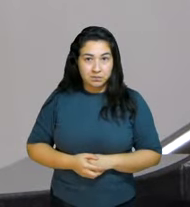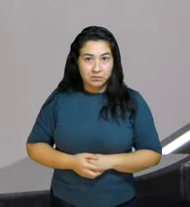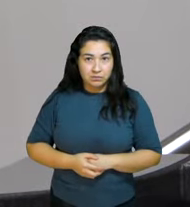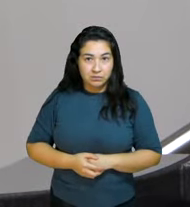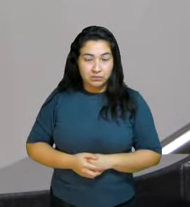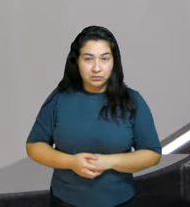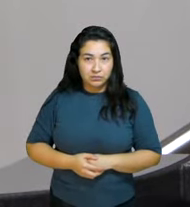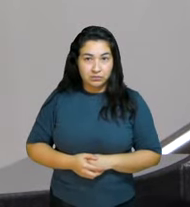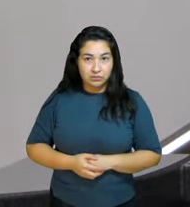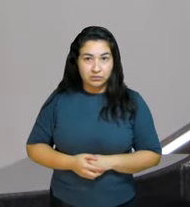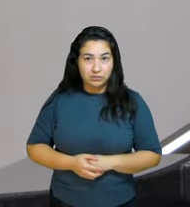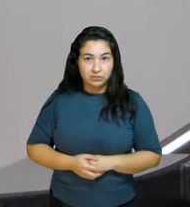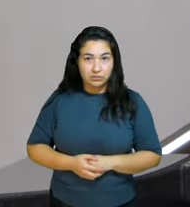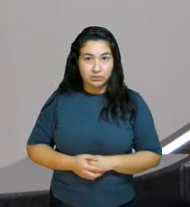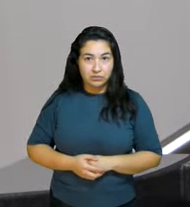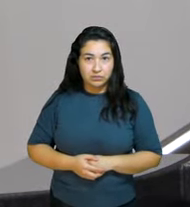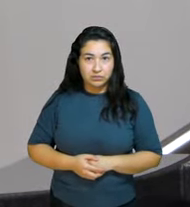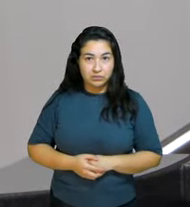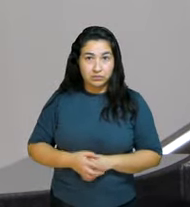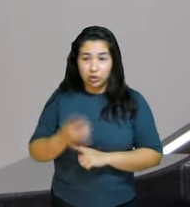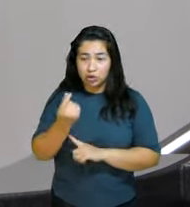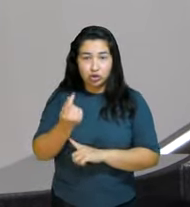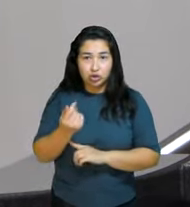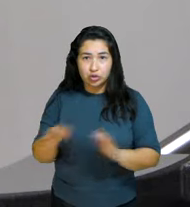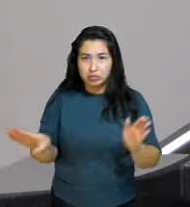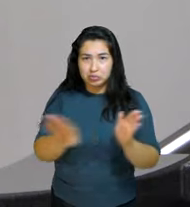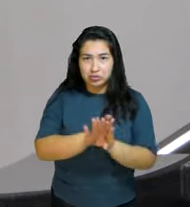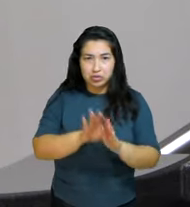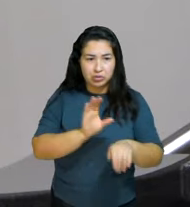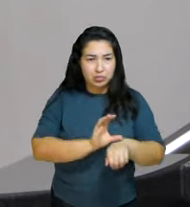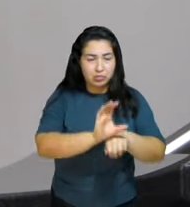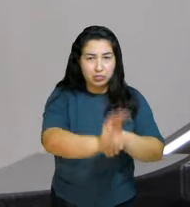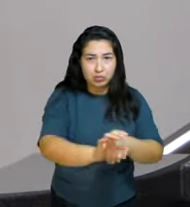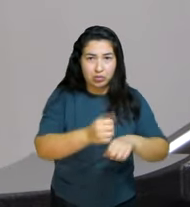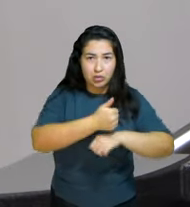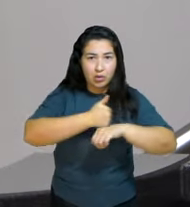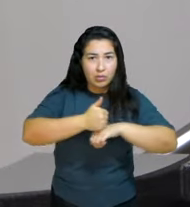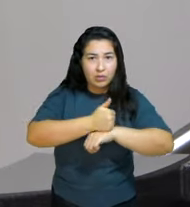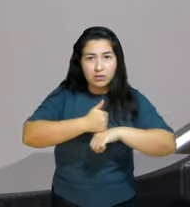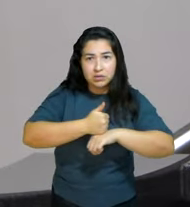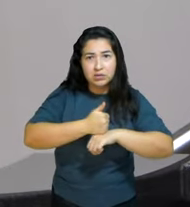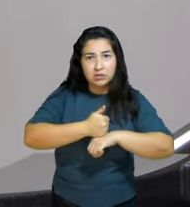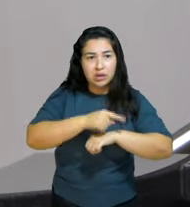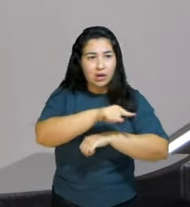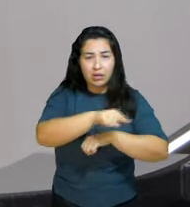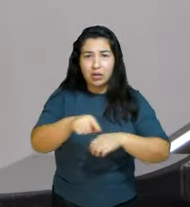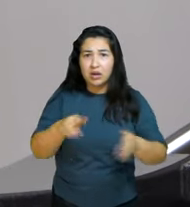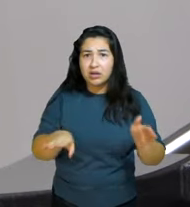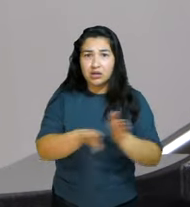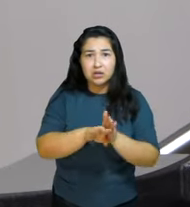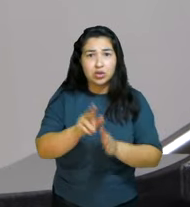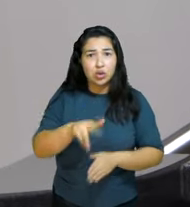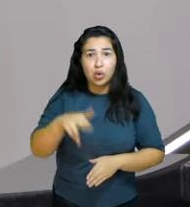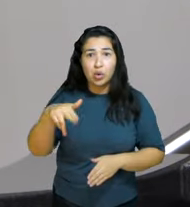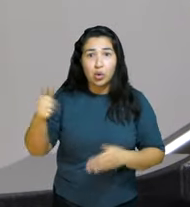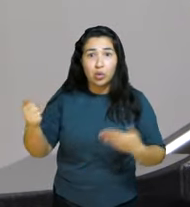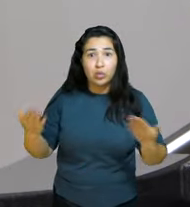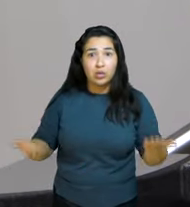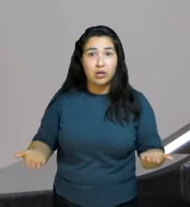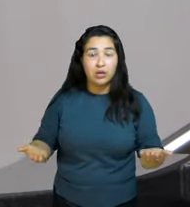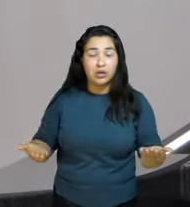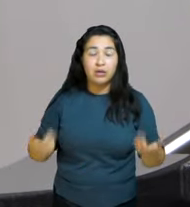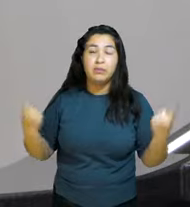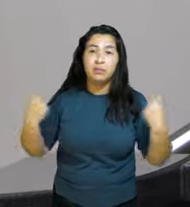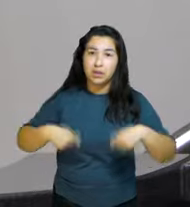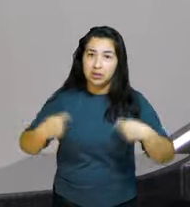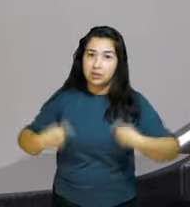30 segundos para encerrar. E esse recurso não chegou nos profissionais que fazem o trabalho do esporte de Santa Catarina. Então, isso precisa